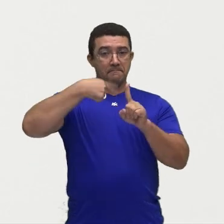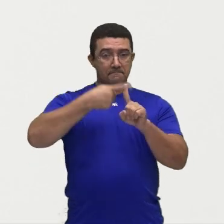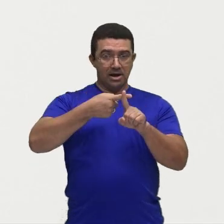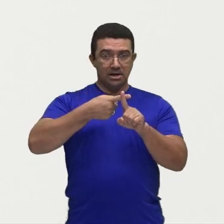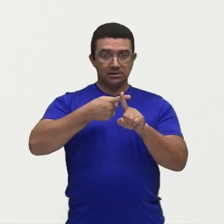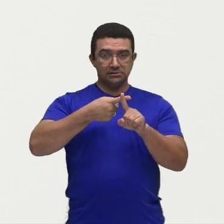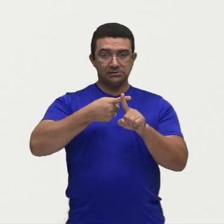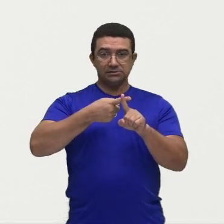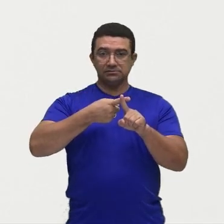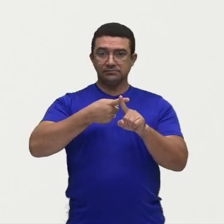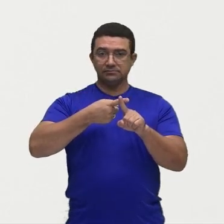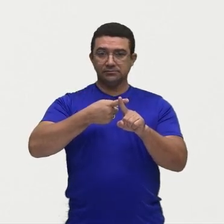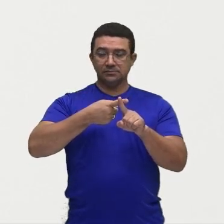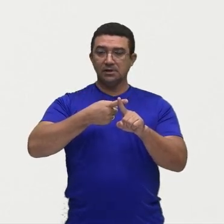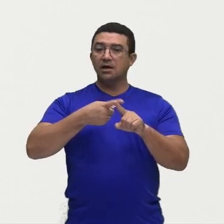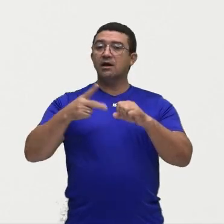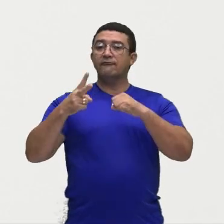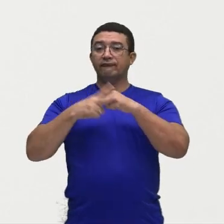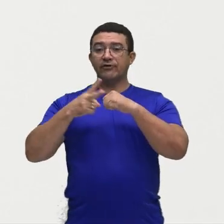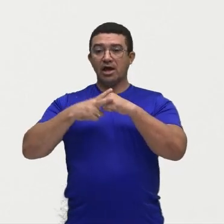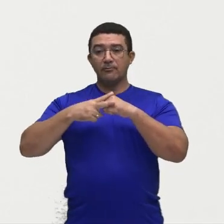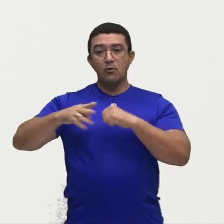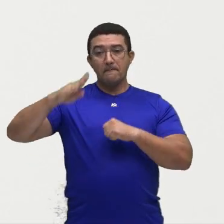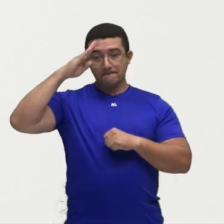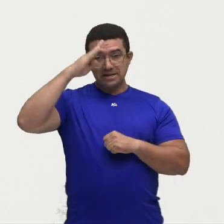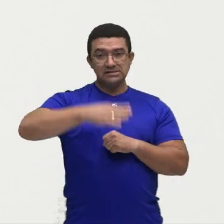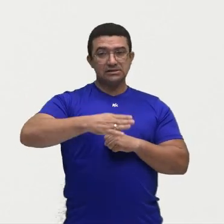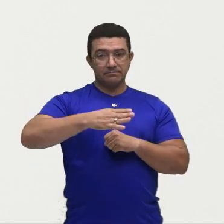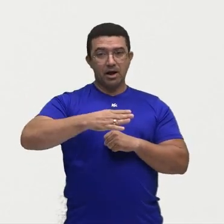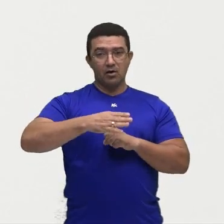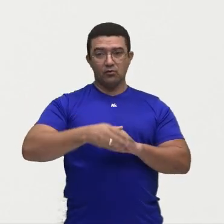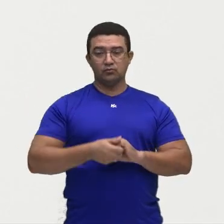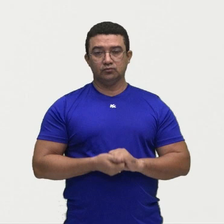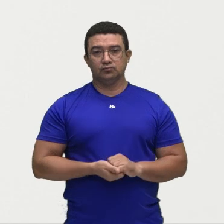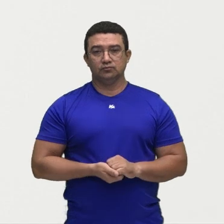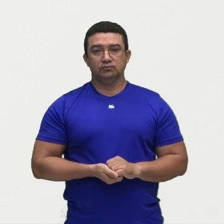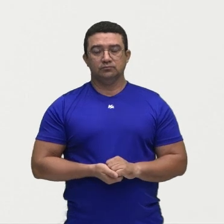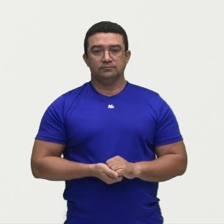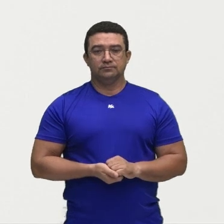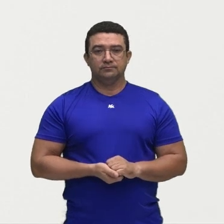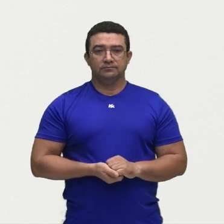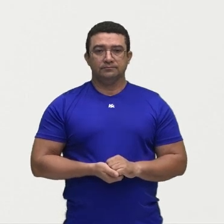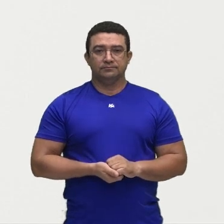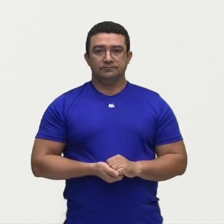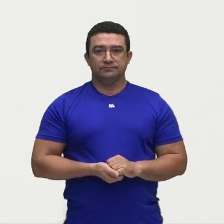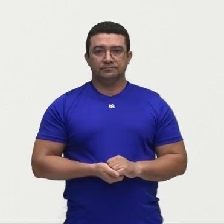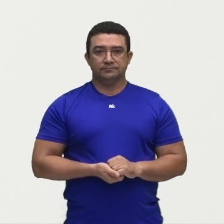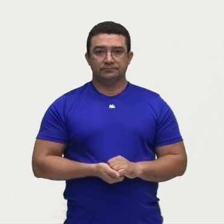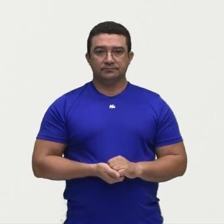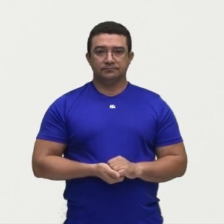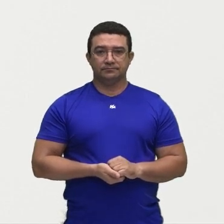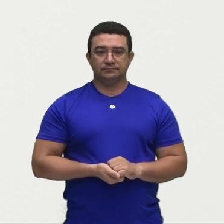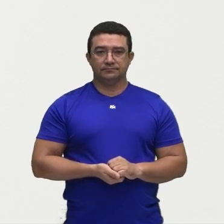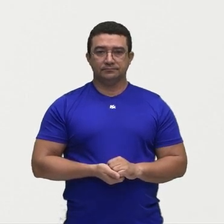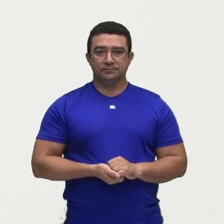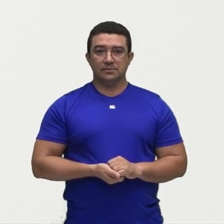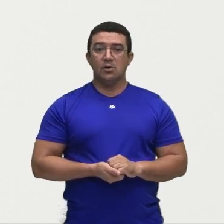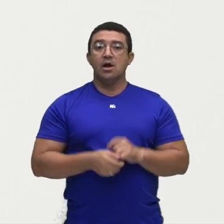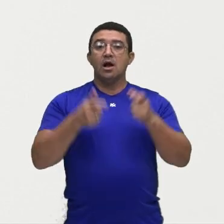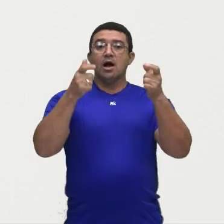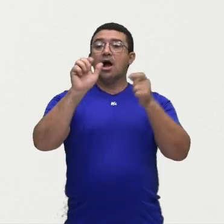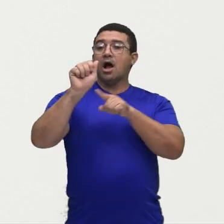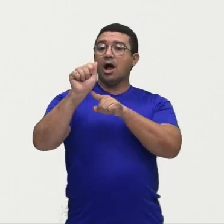Isso mesmo, quem falou o verb acertou. Aqui nós temos o verb live. Where does he live? Onde ele